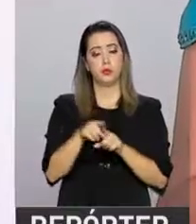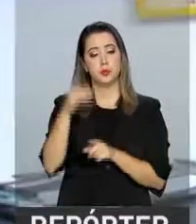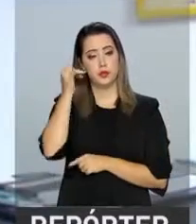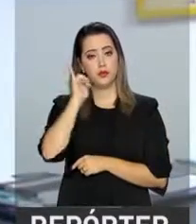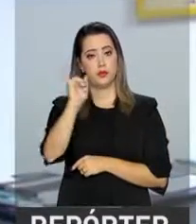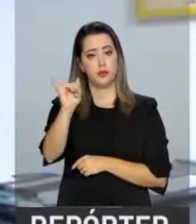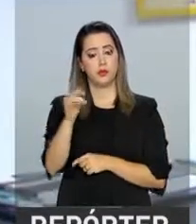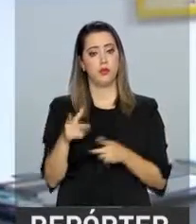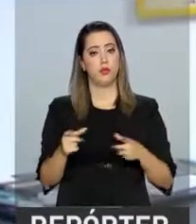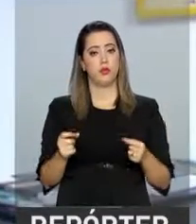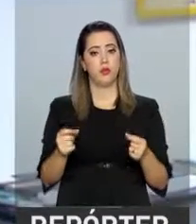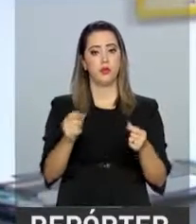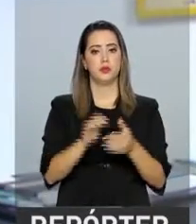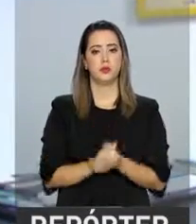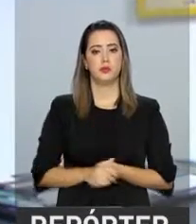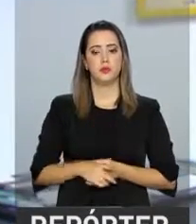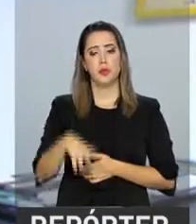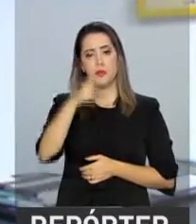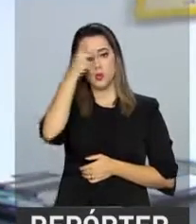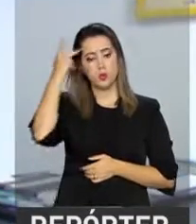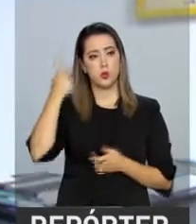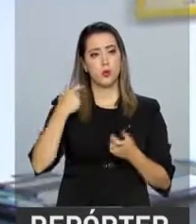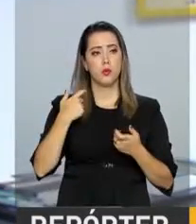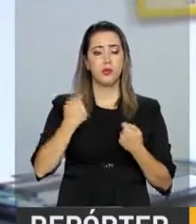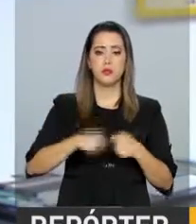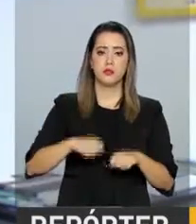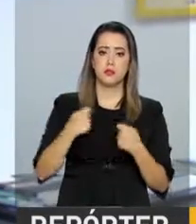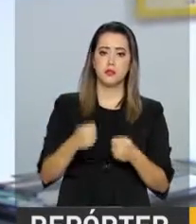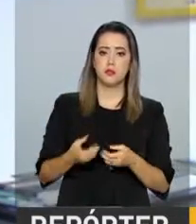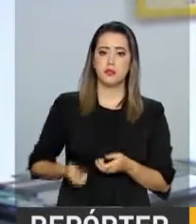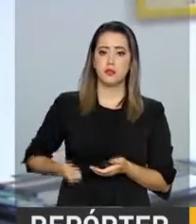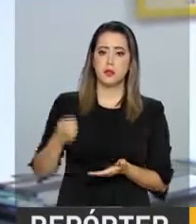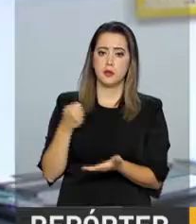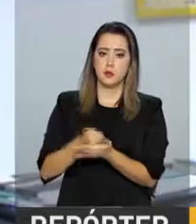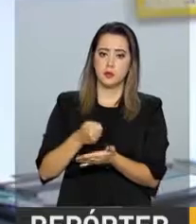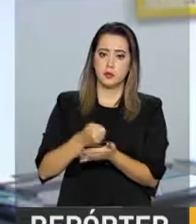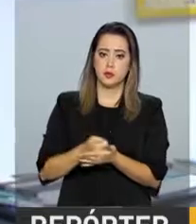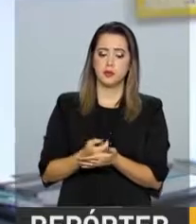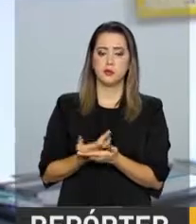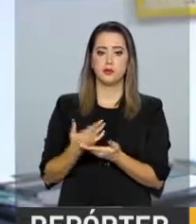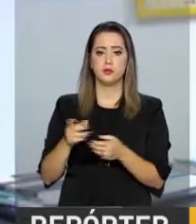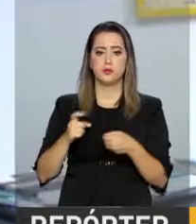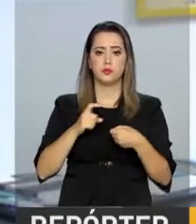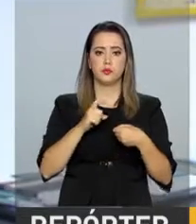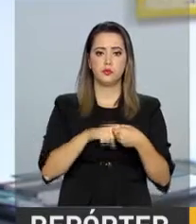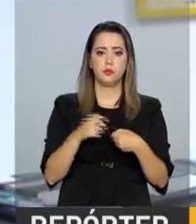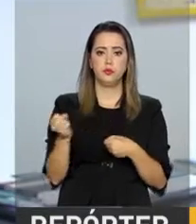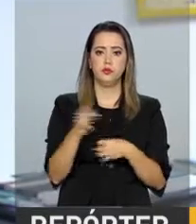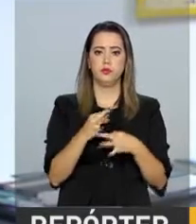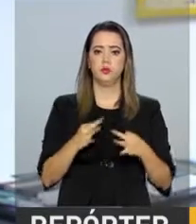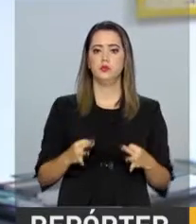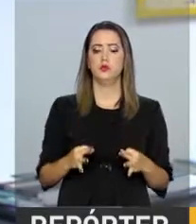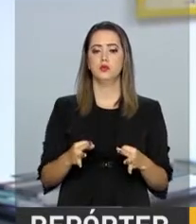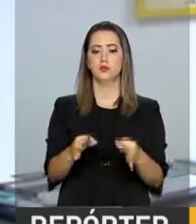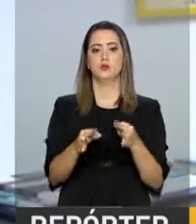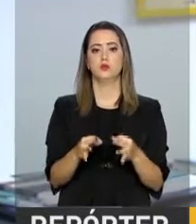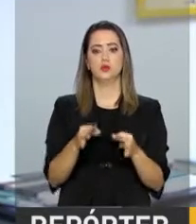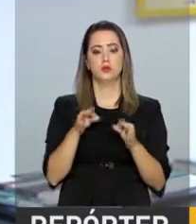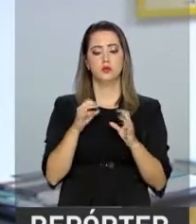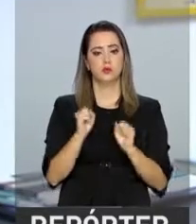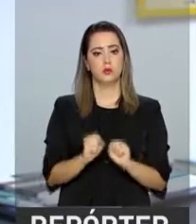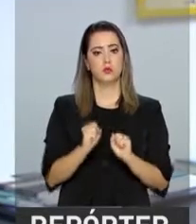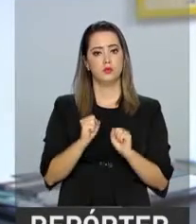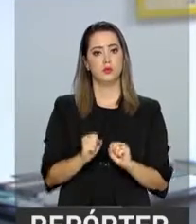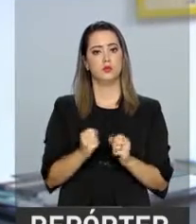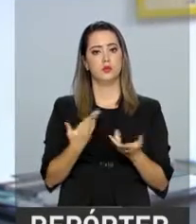o câncer se a pessoa tivesse que desembolsar esse dinheiro para recorrer a essas novas tecnologias mas poderia